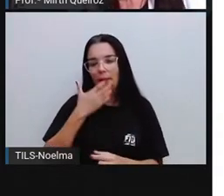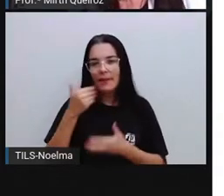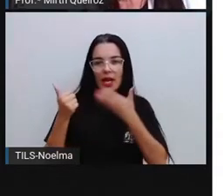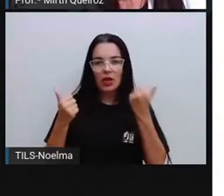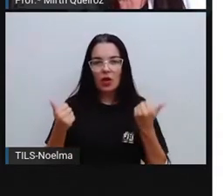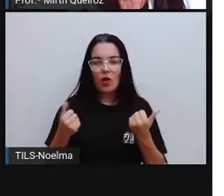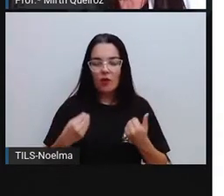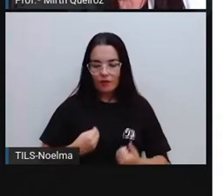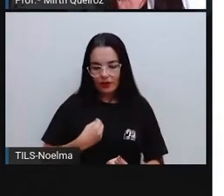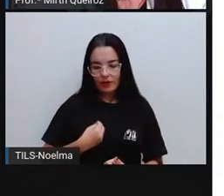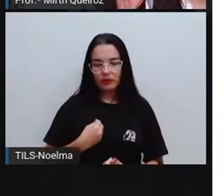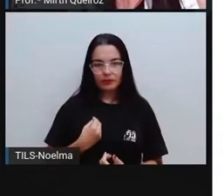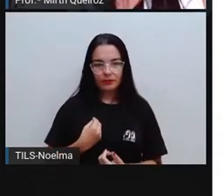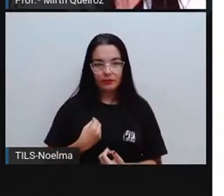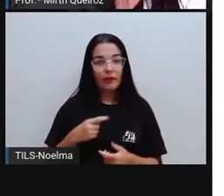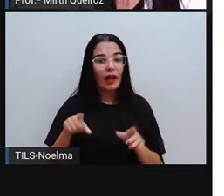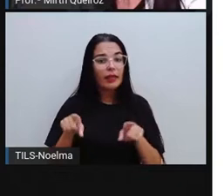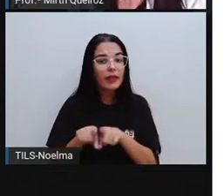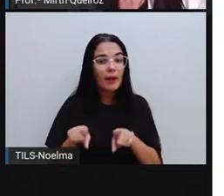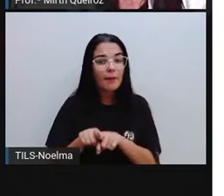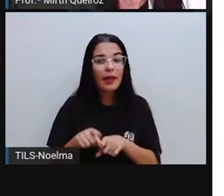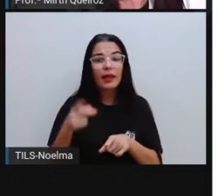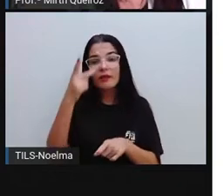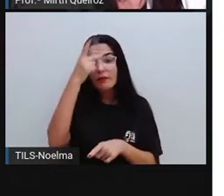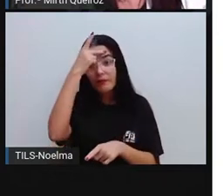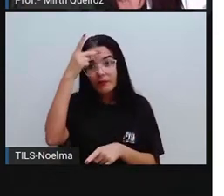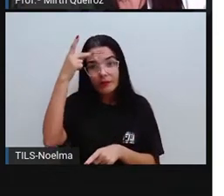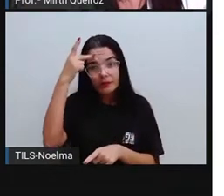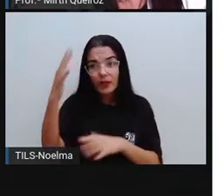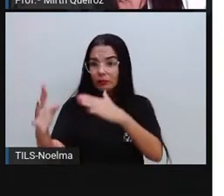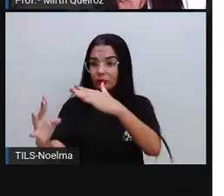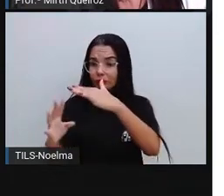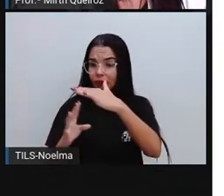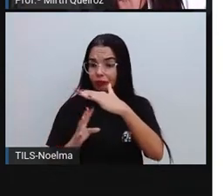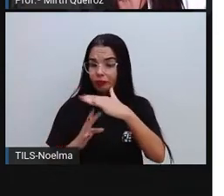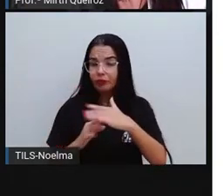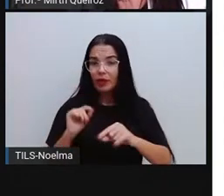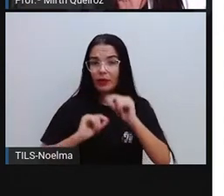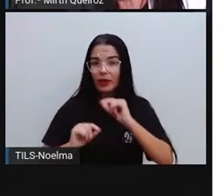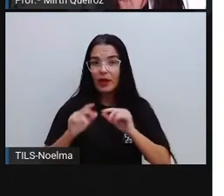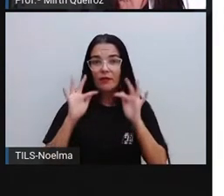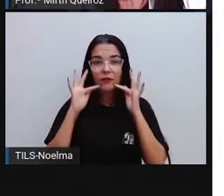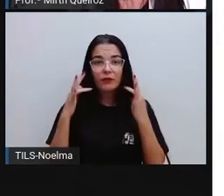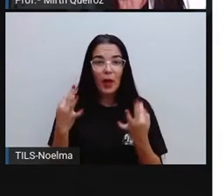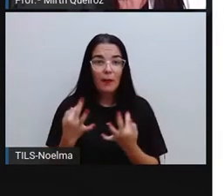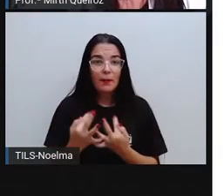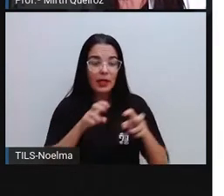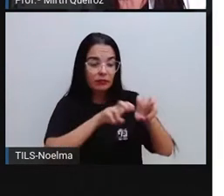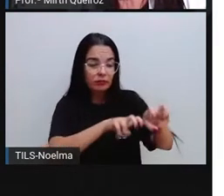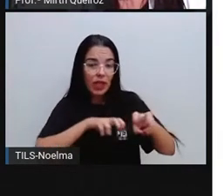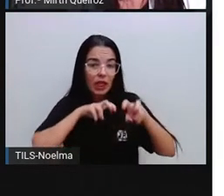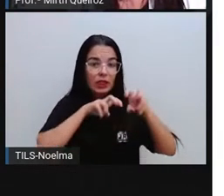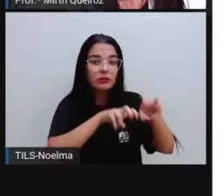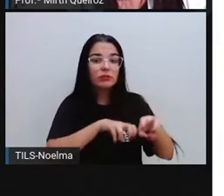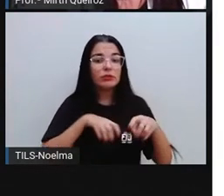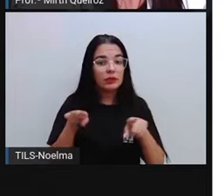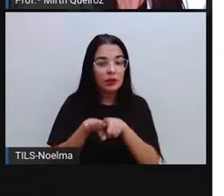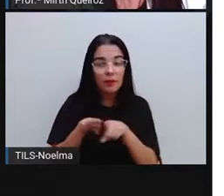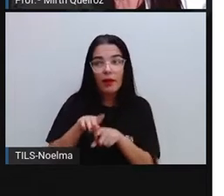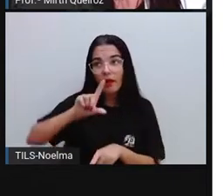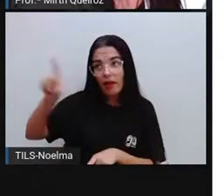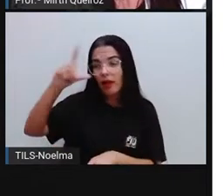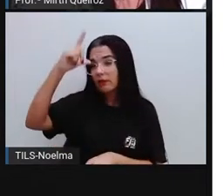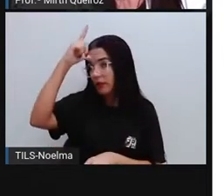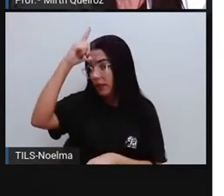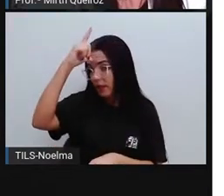de vida. Além deles, vieram também famílias de lavradores, né, para trabalhar aí na agricultura.